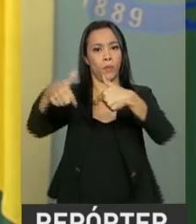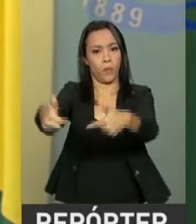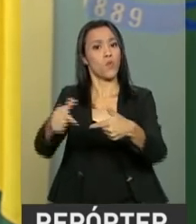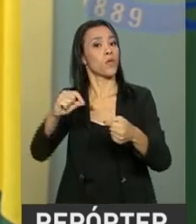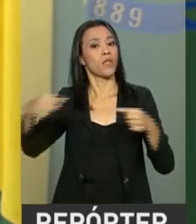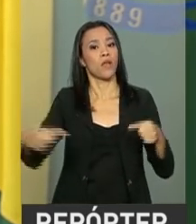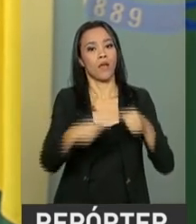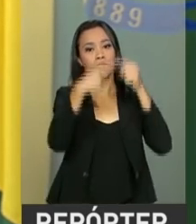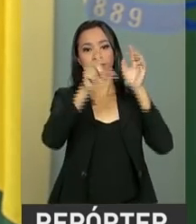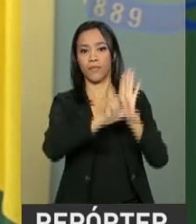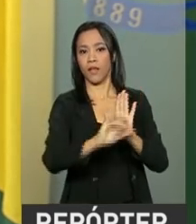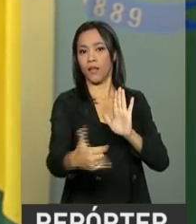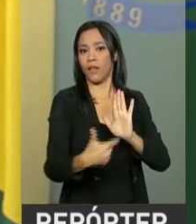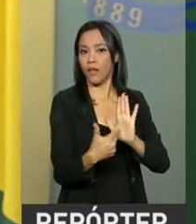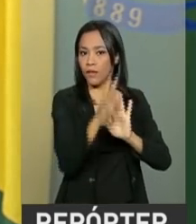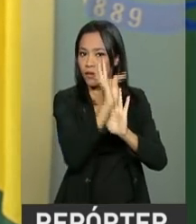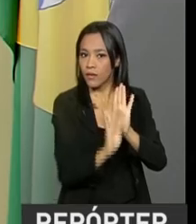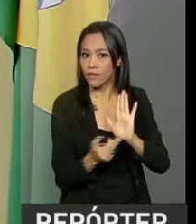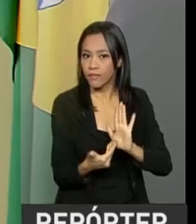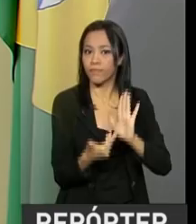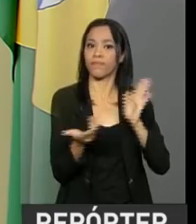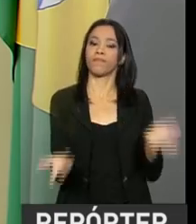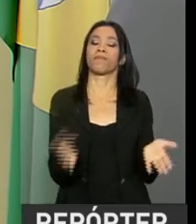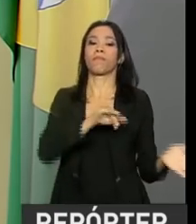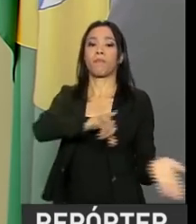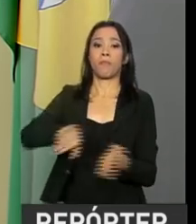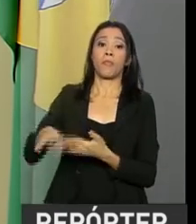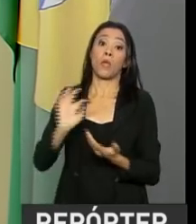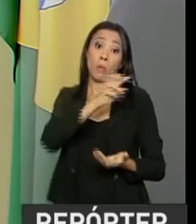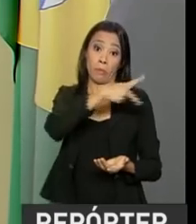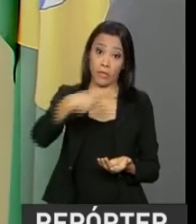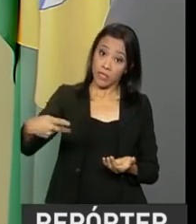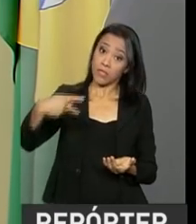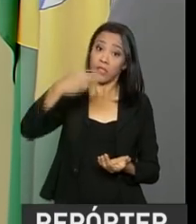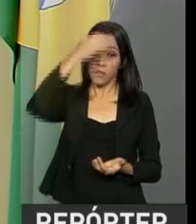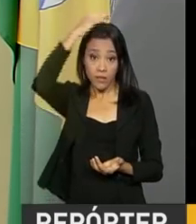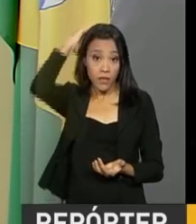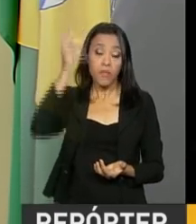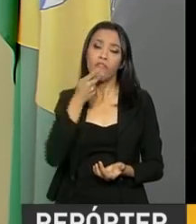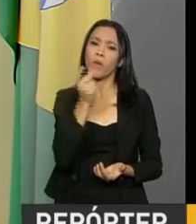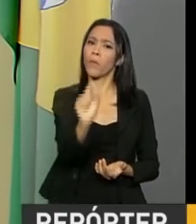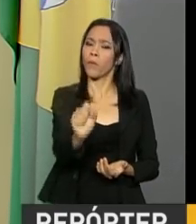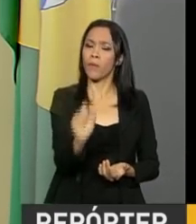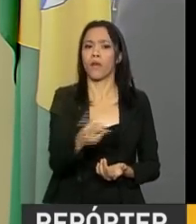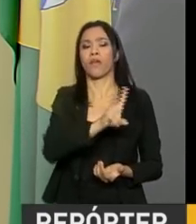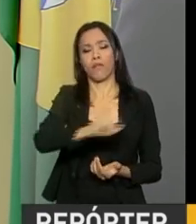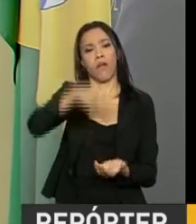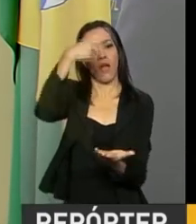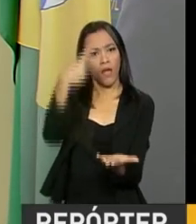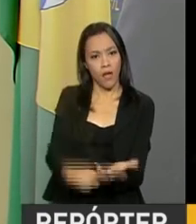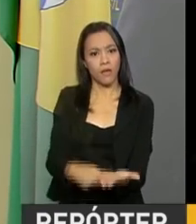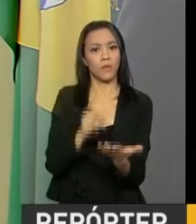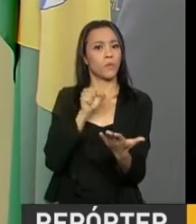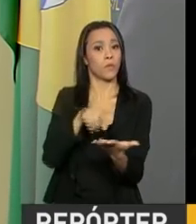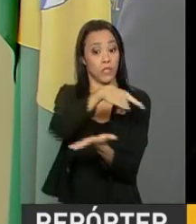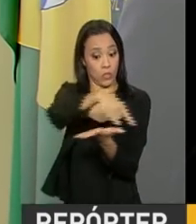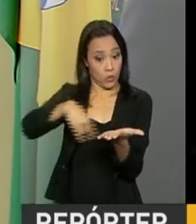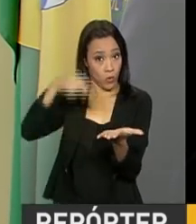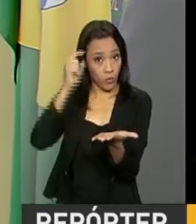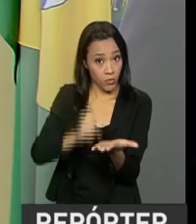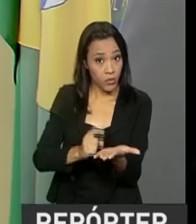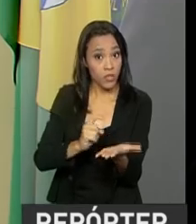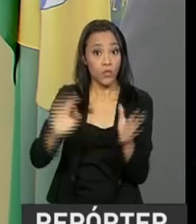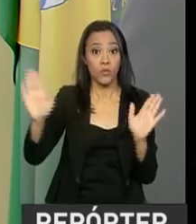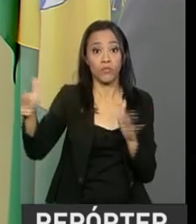está previsto no texto constitucional. O presidente Temer disse ainda que vai depositar a ratificação do acordo junto